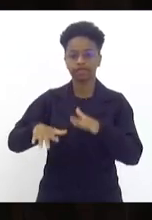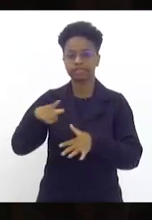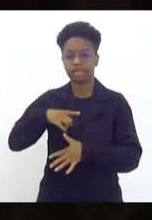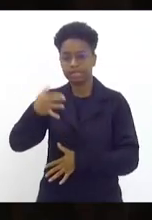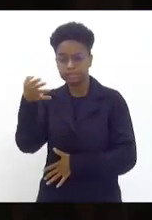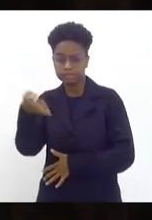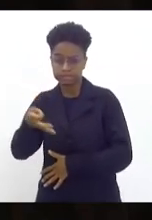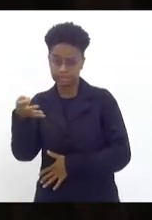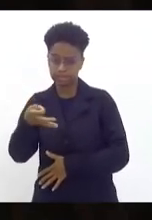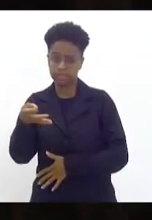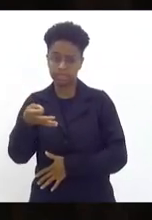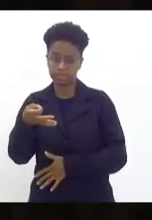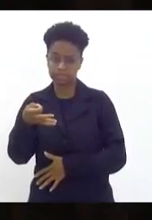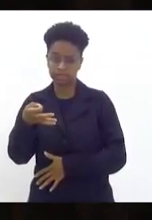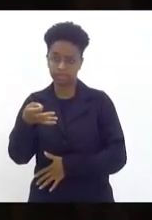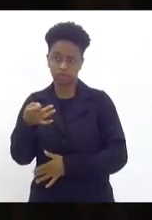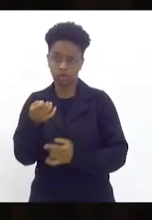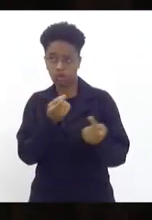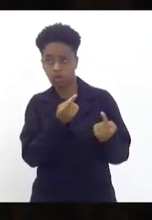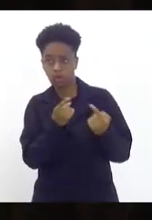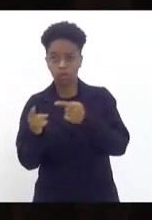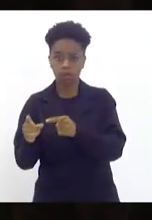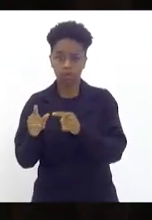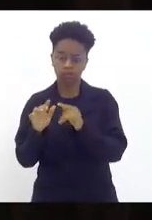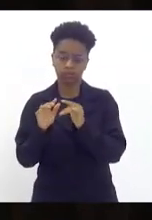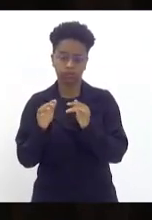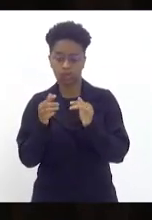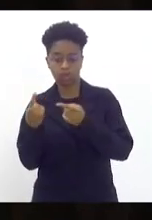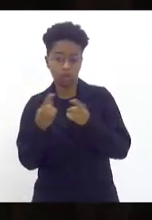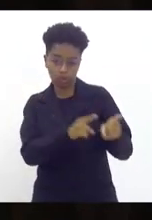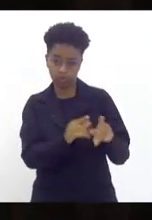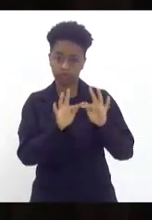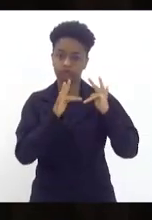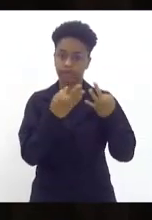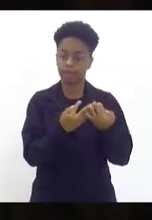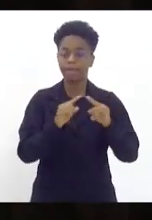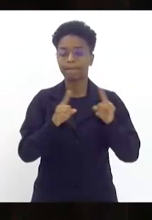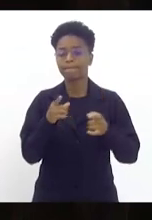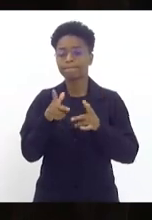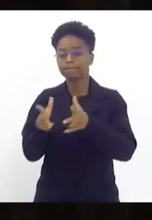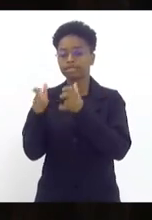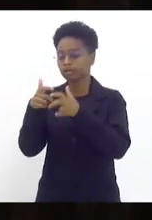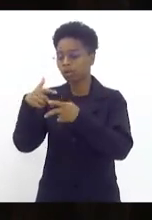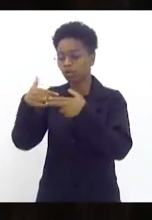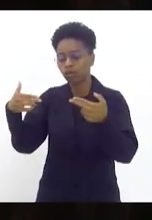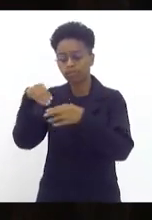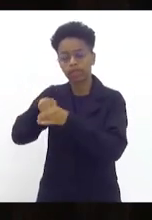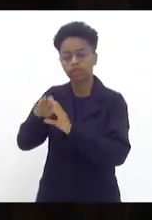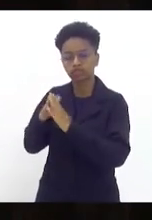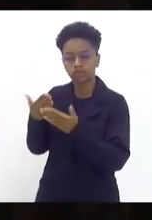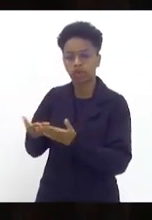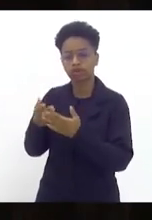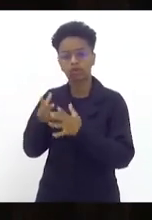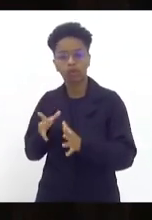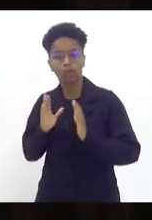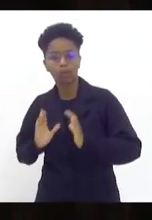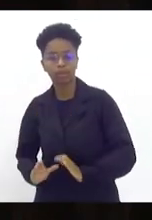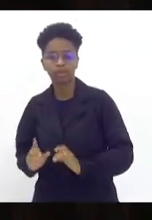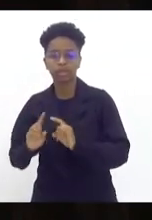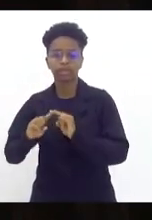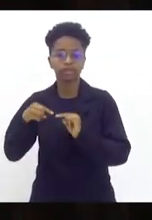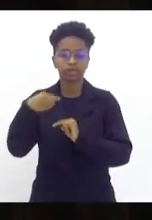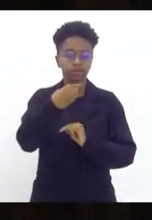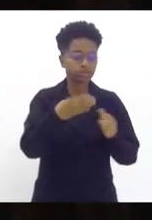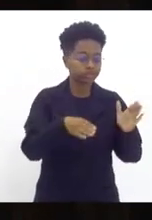convicções morais contra a própria família, ou vê uma coisa na escola, vê um comportamento, vê uma professora, e depois chega na escola,